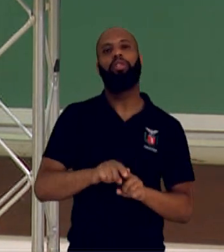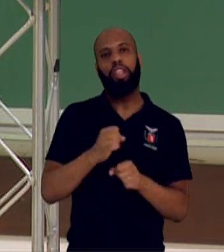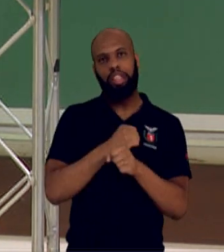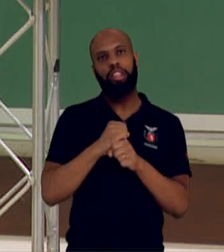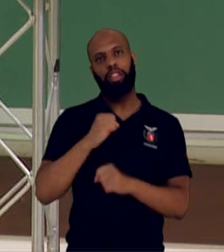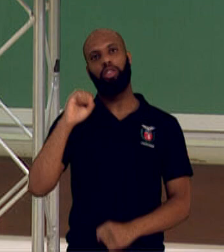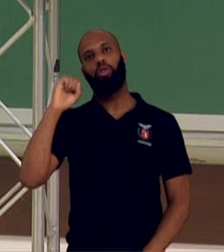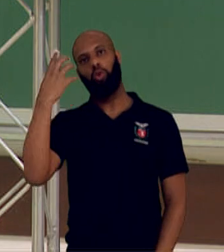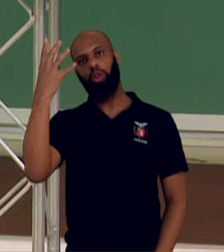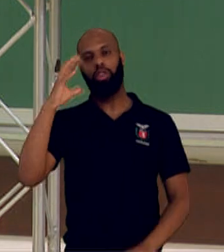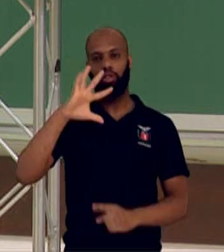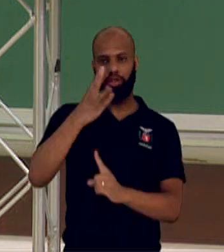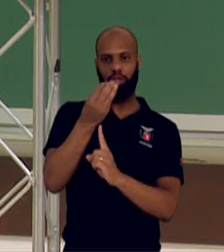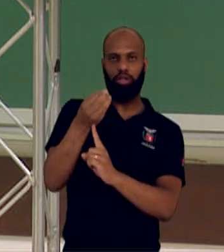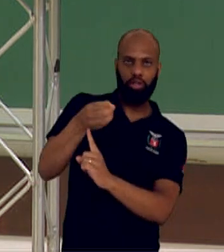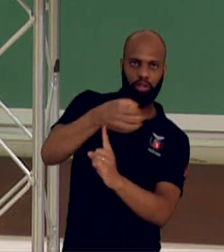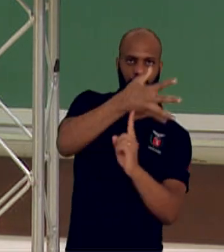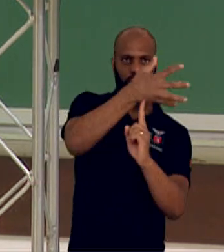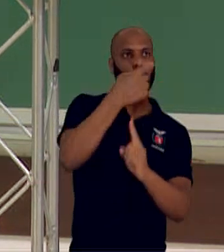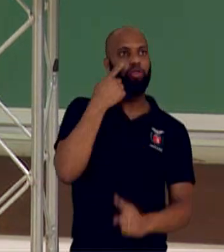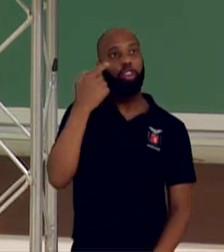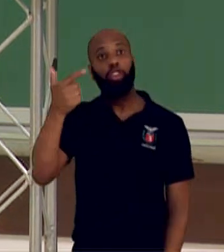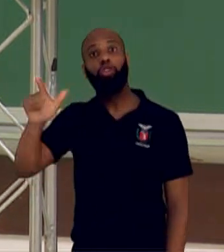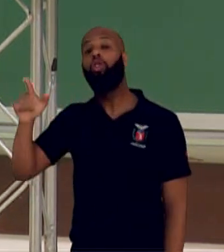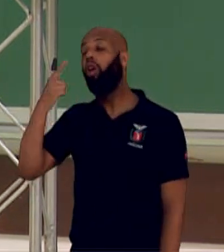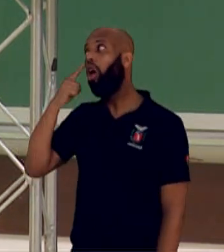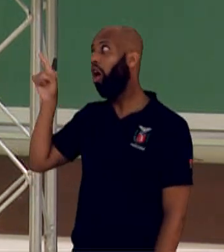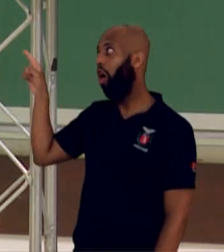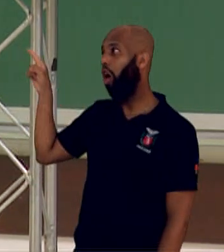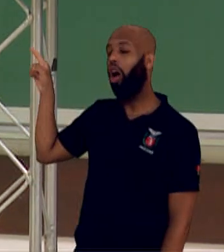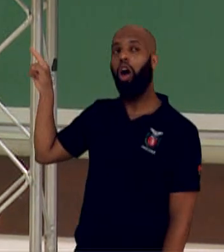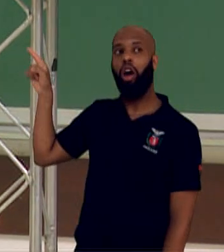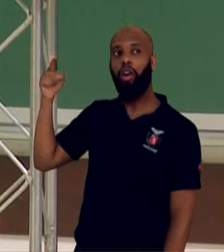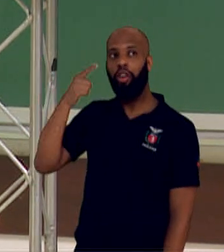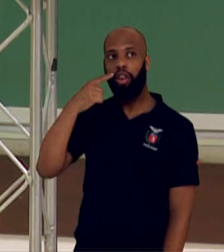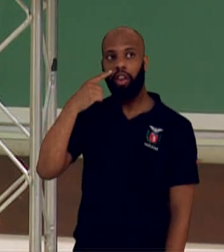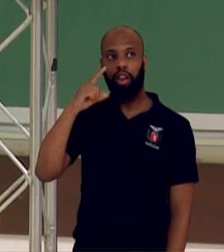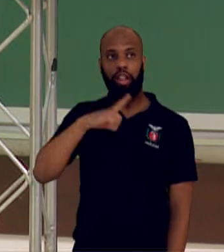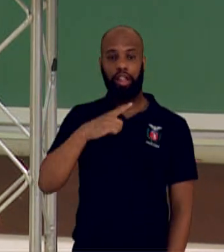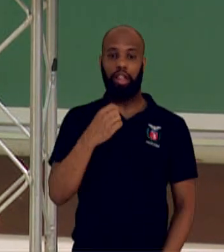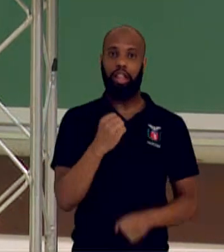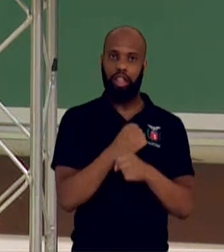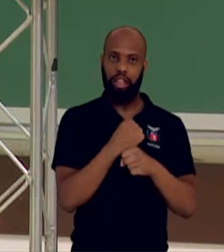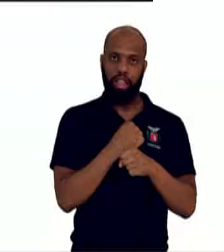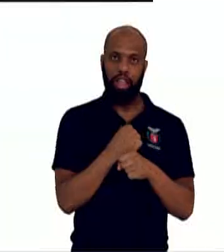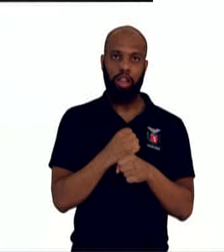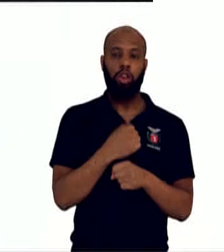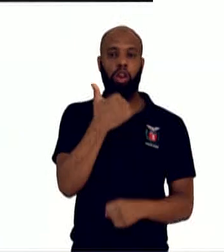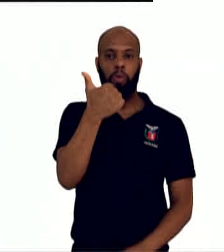para vocês e que a gente vê novamente aqui. Olha só,